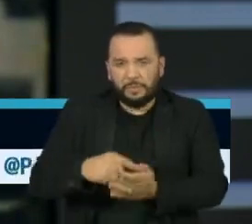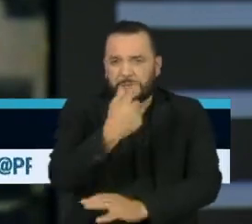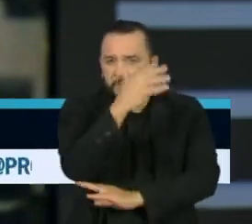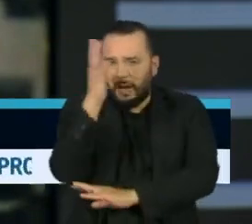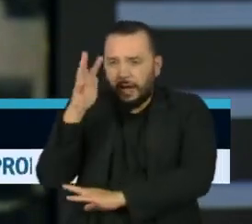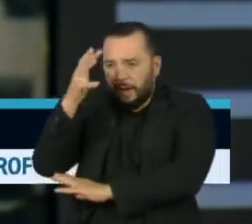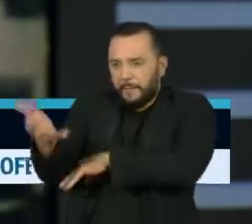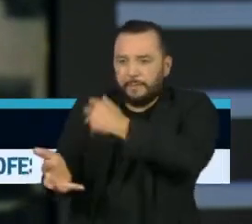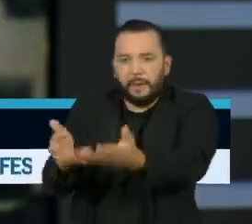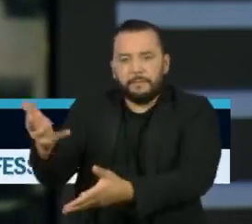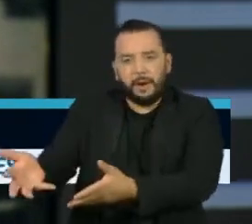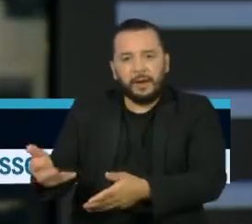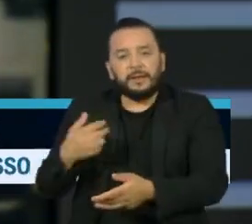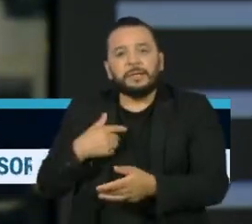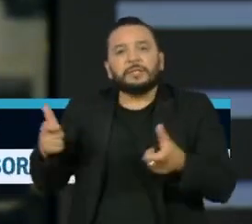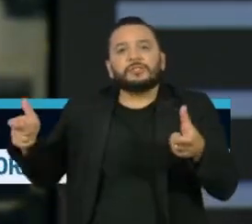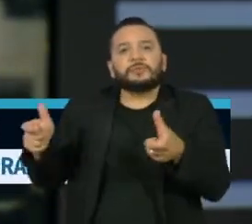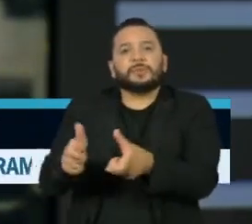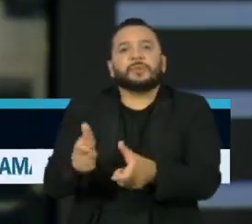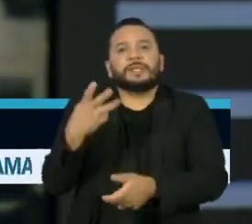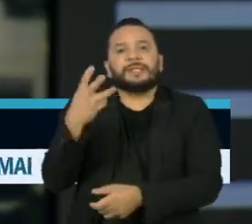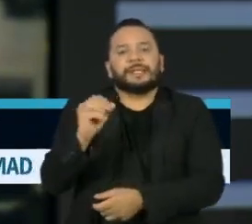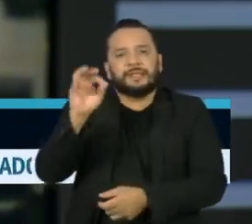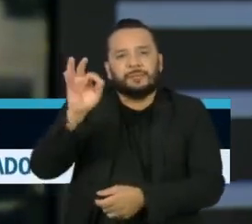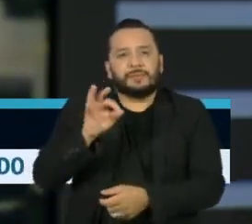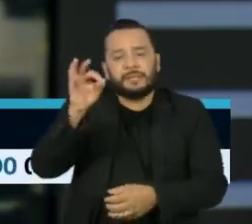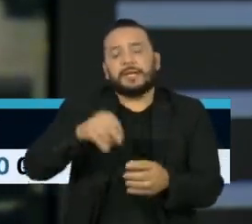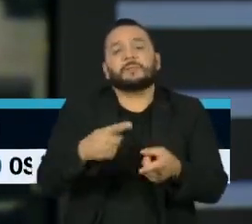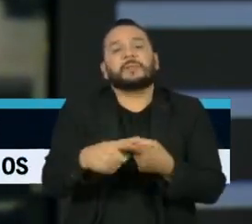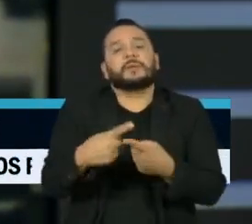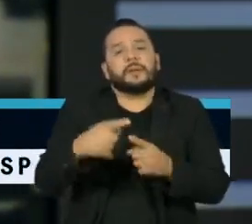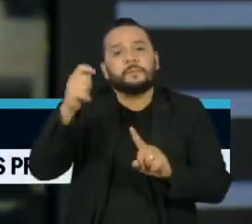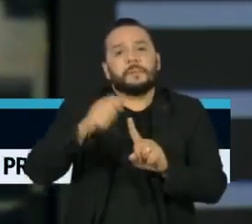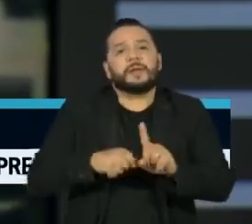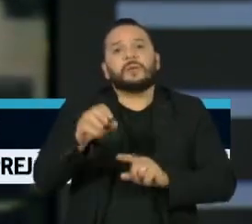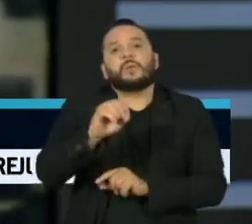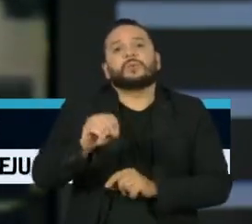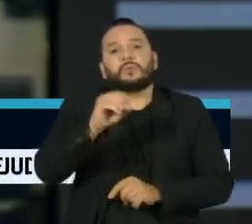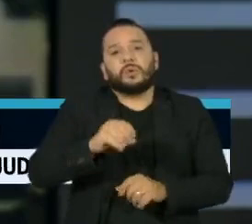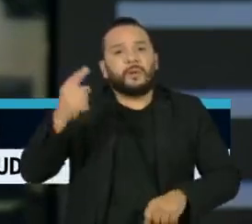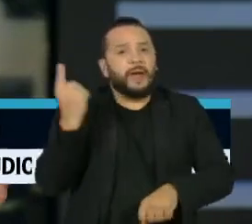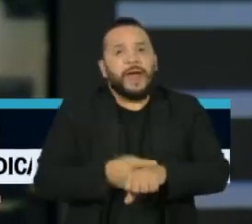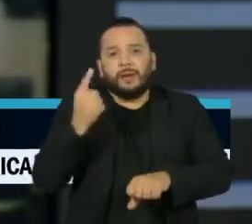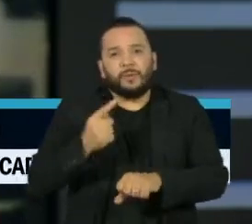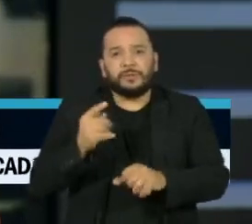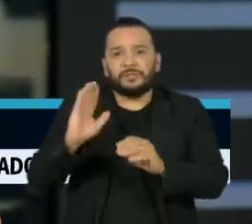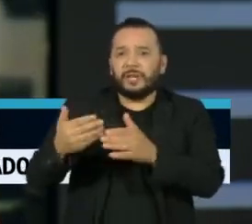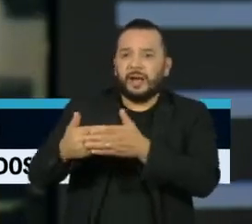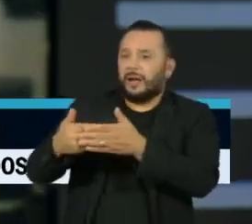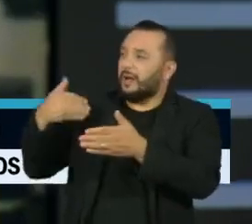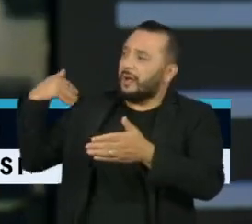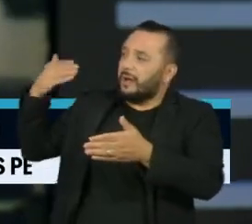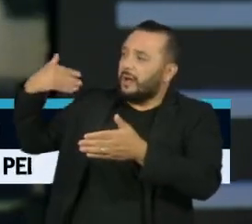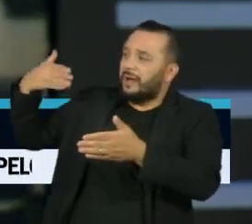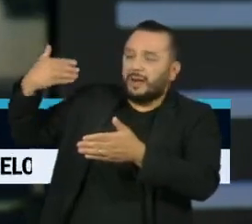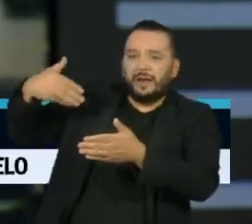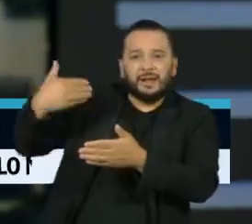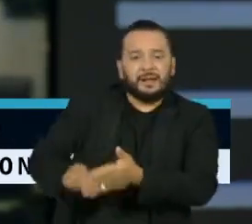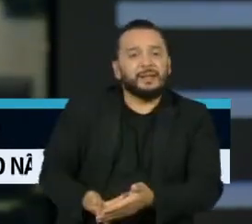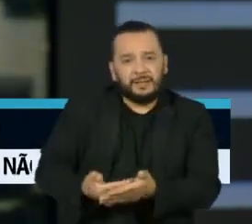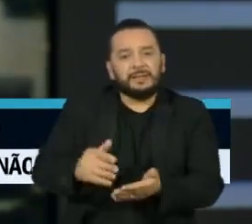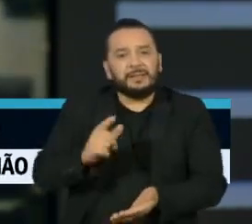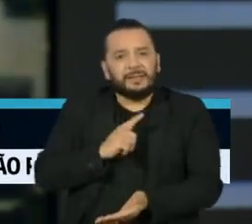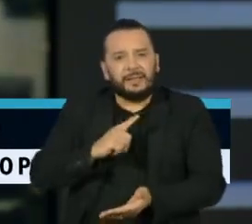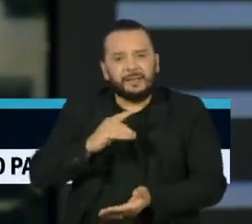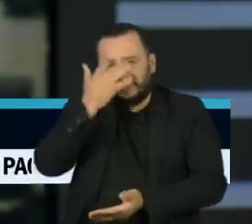exatamente no mês outubro em que o desmatamento bater um recorde de muitos anos então